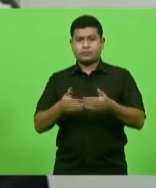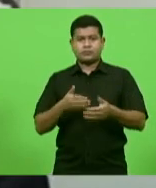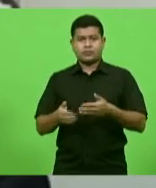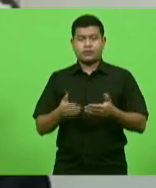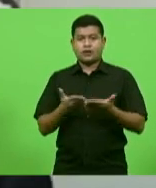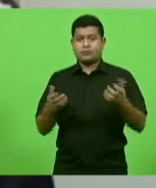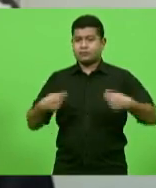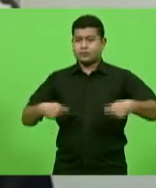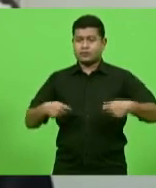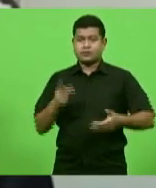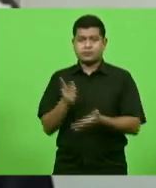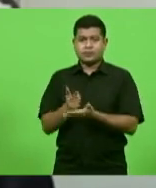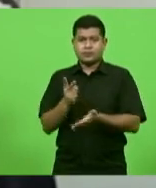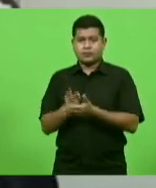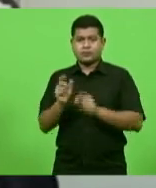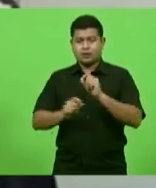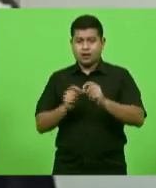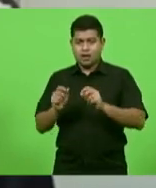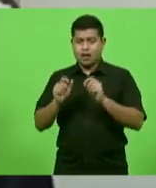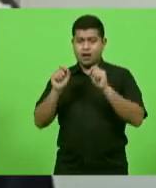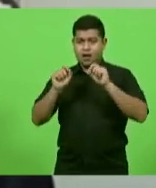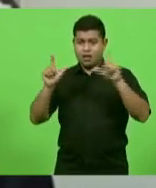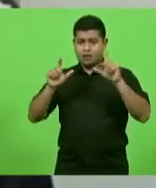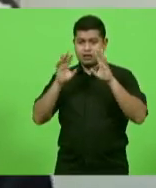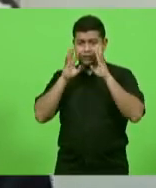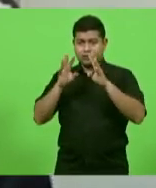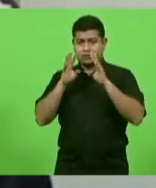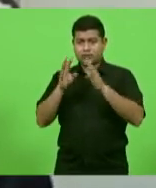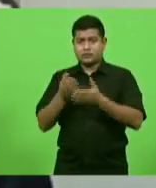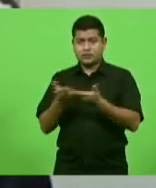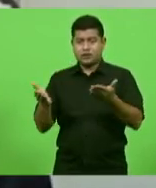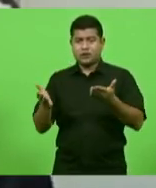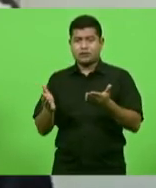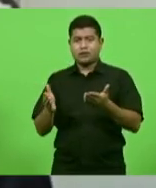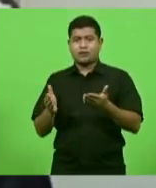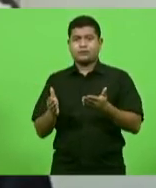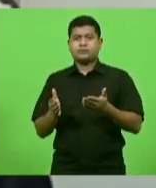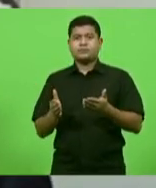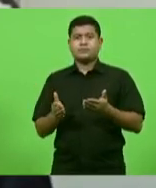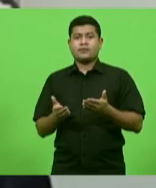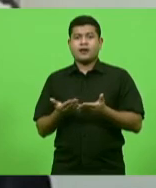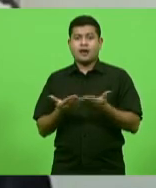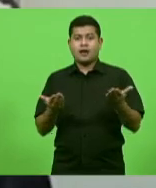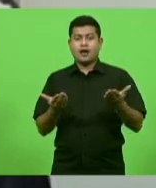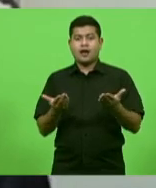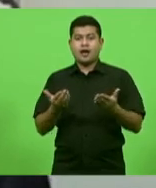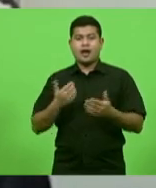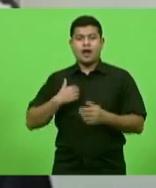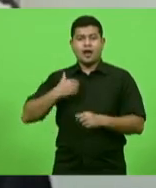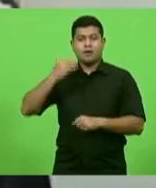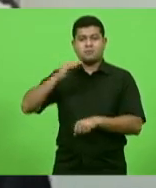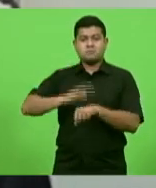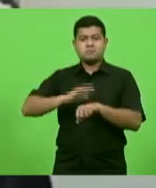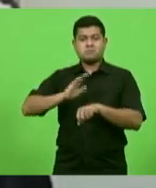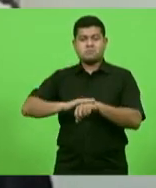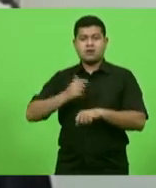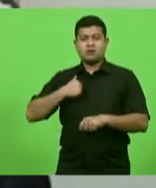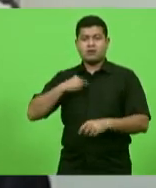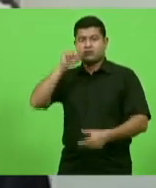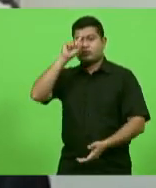investidas preservar atenção para que a sorrateira sombra autocracia não toma de assalto